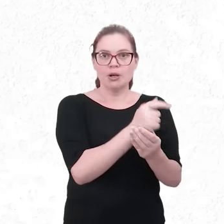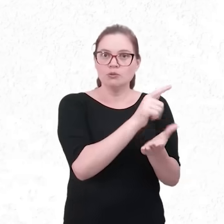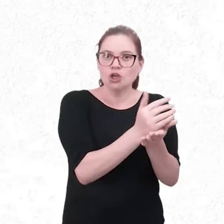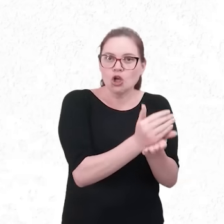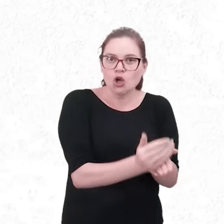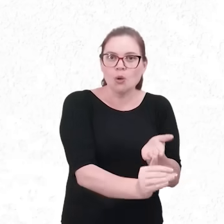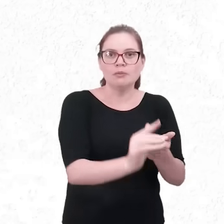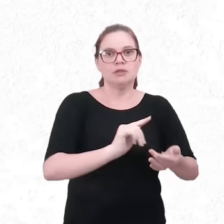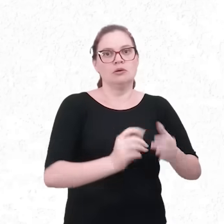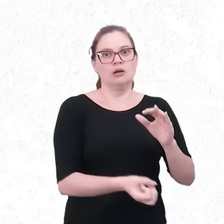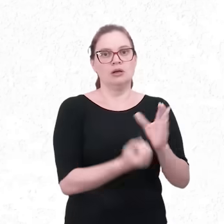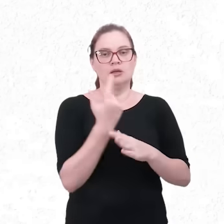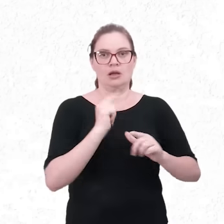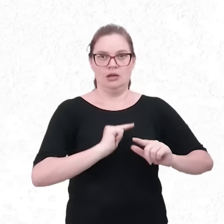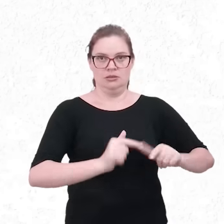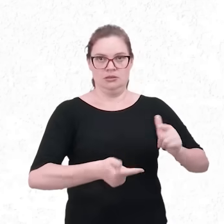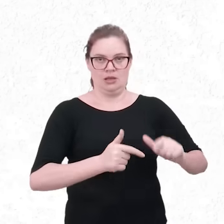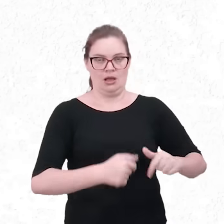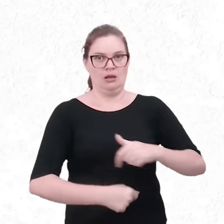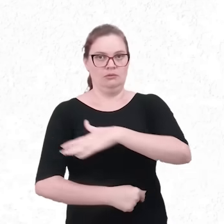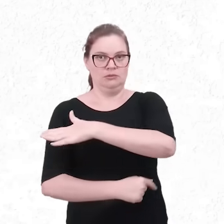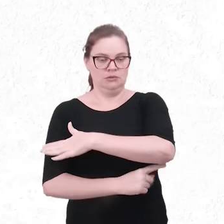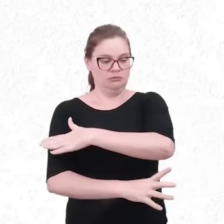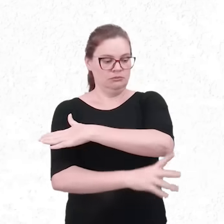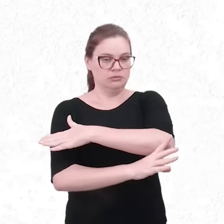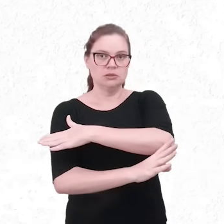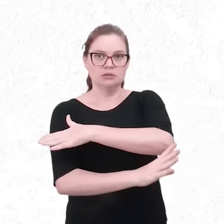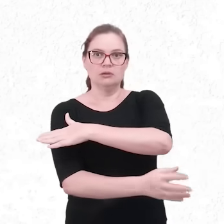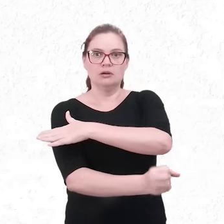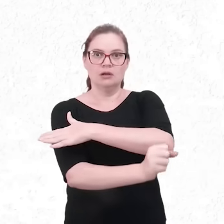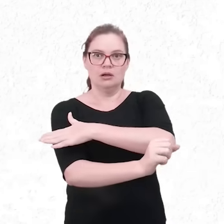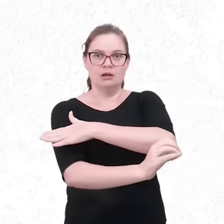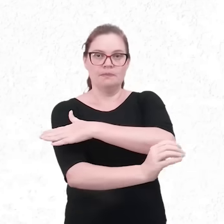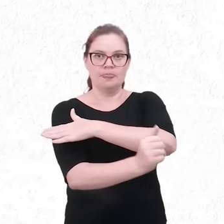De Abraão a Jesus,